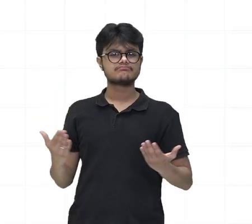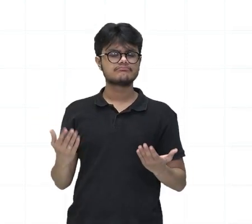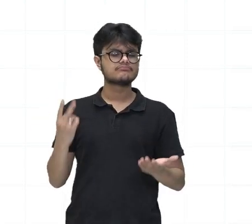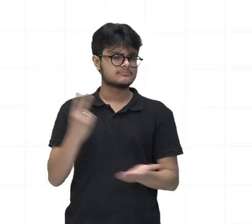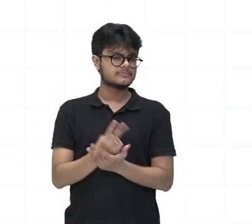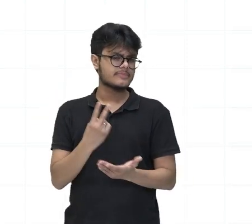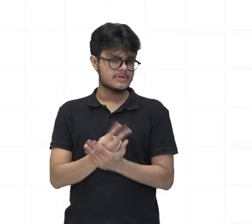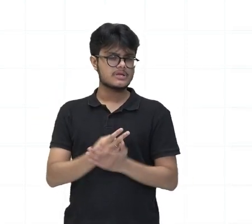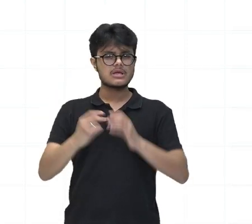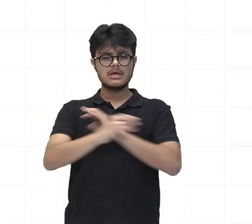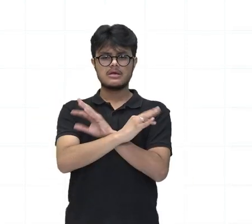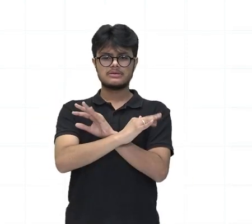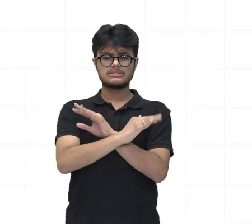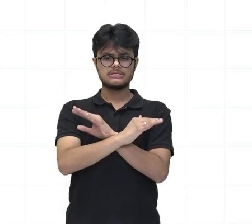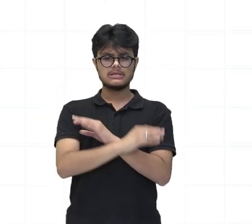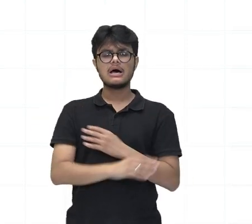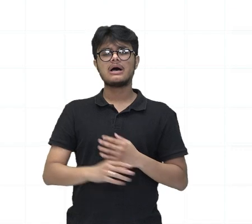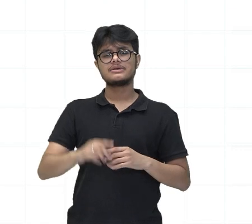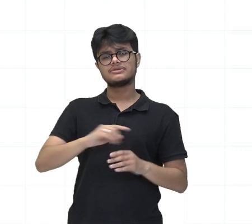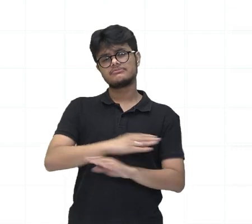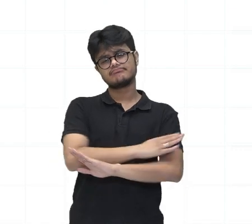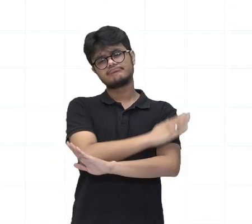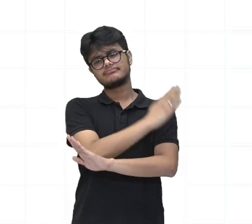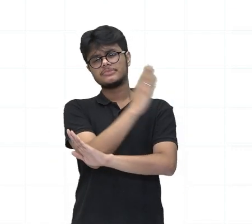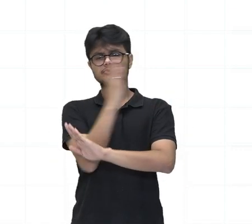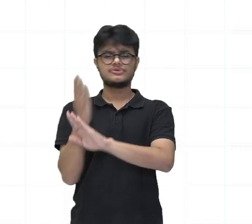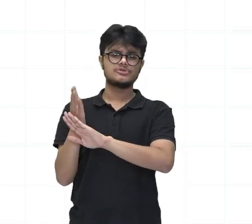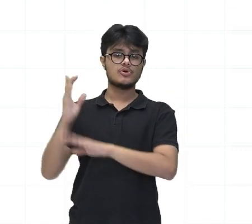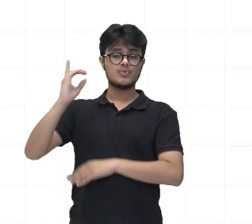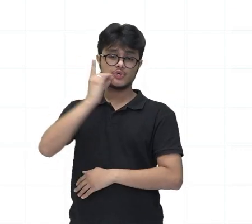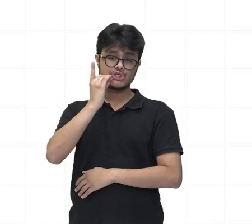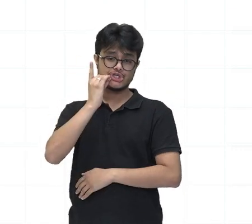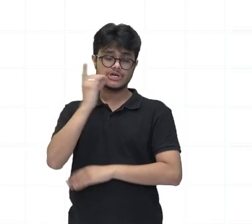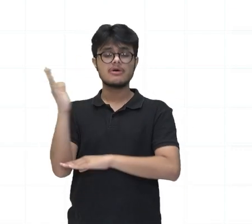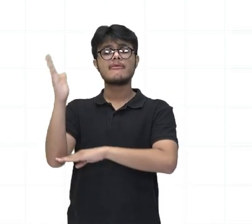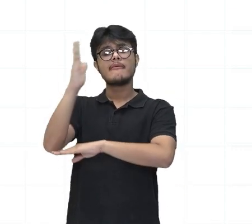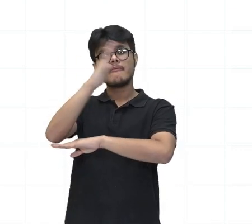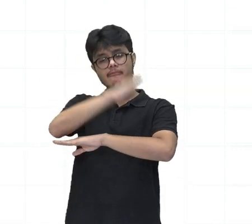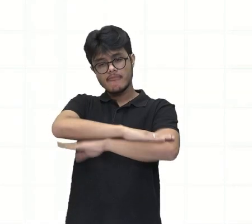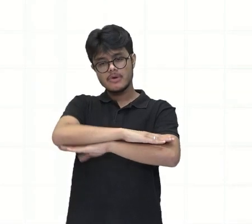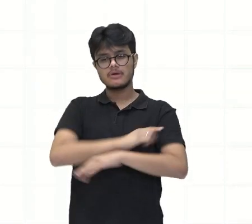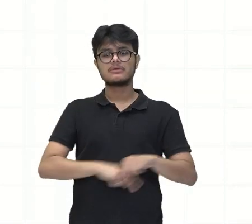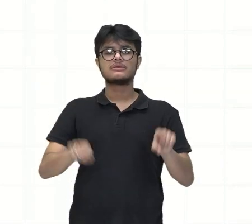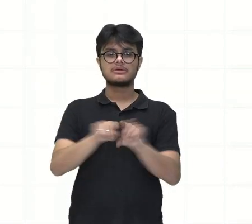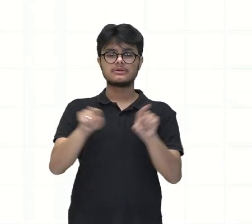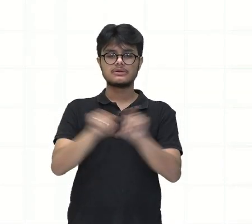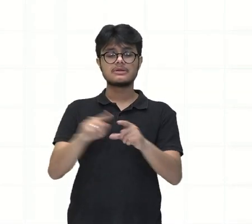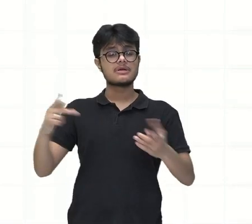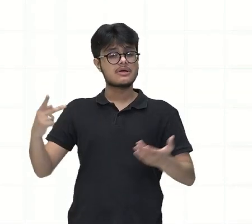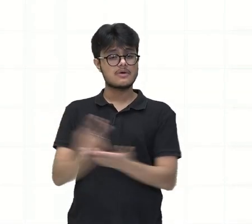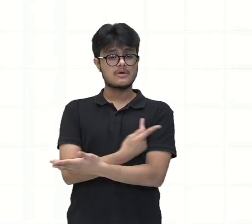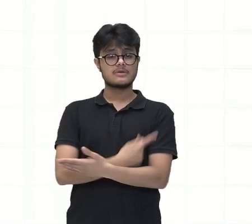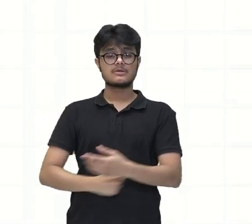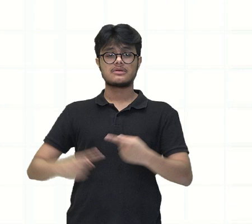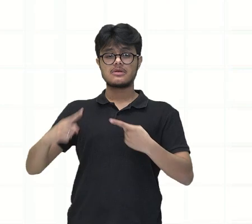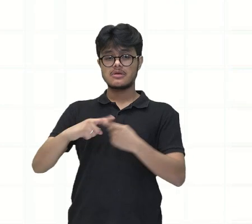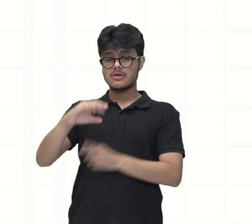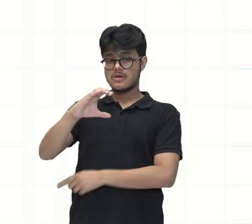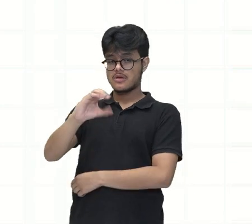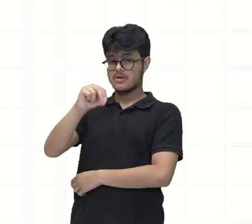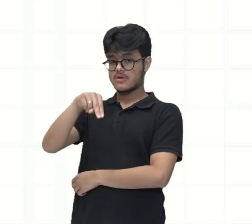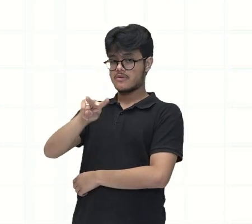comum nas cidades, ao longo do dia, esse processo de convecção ocorrer. Nós temos aqui exemplos